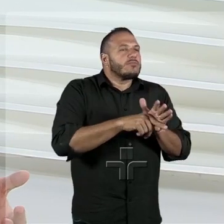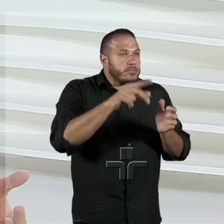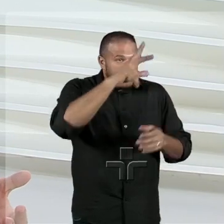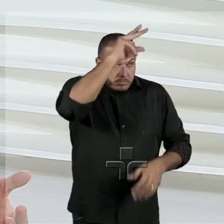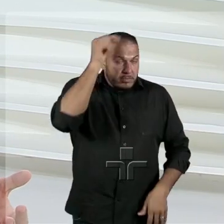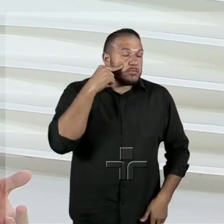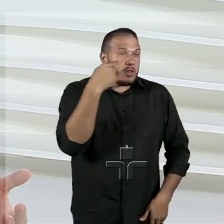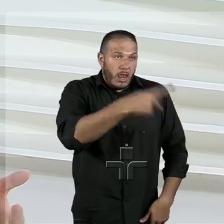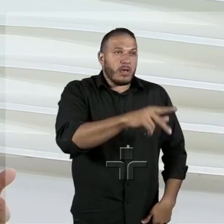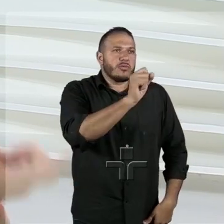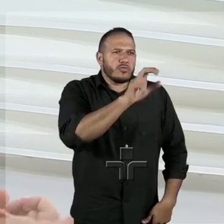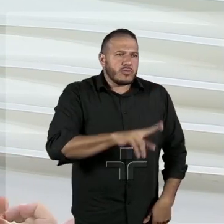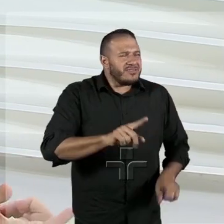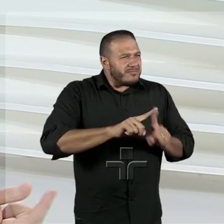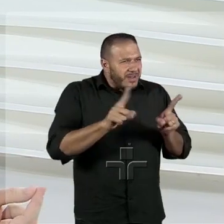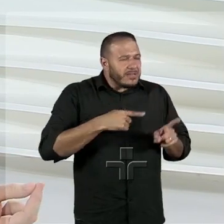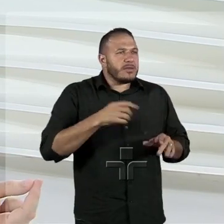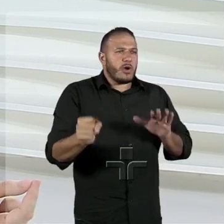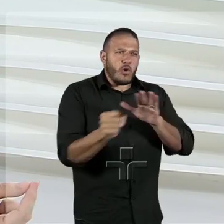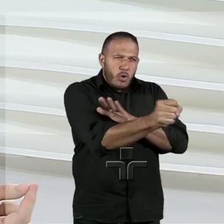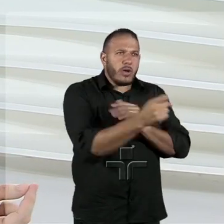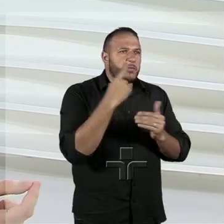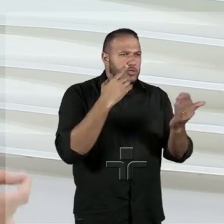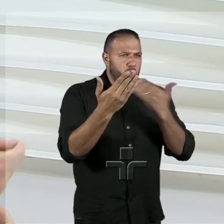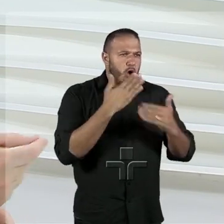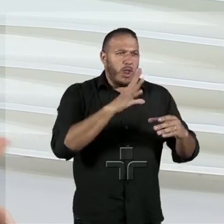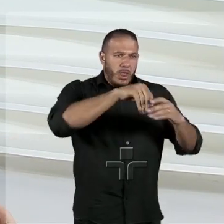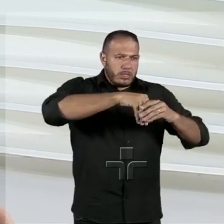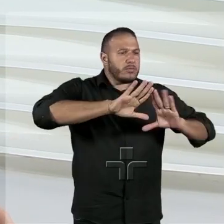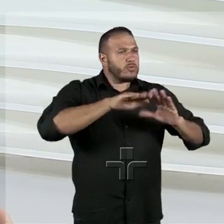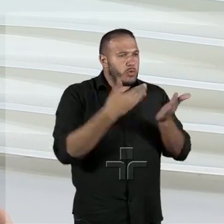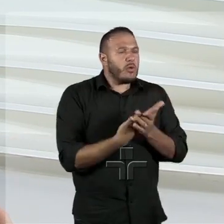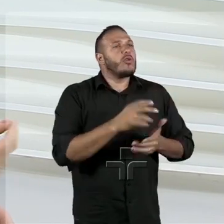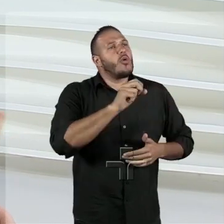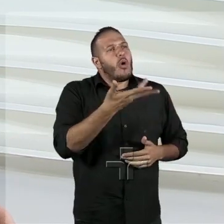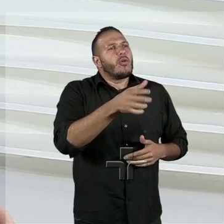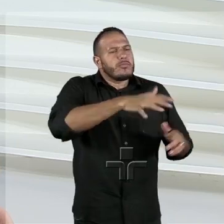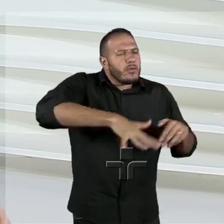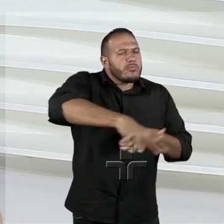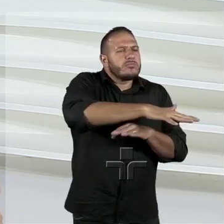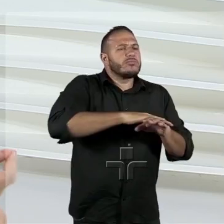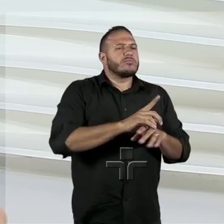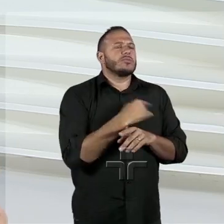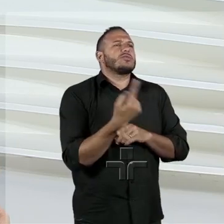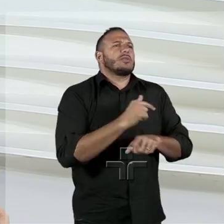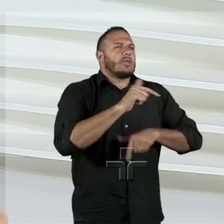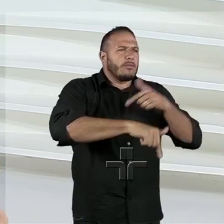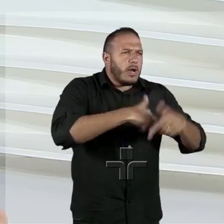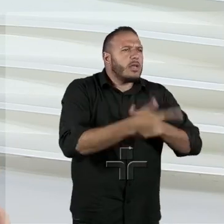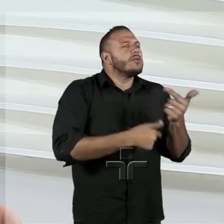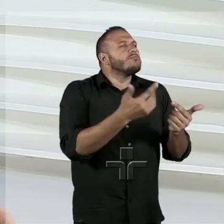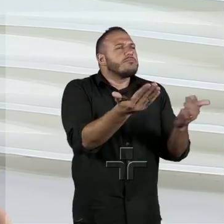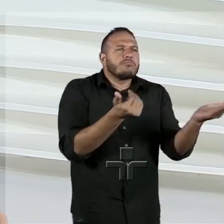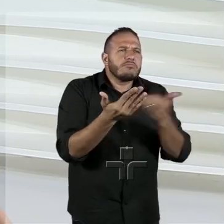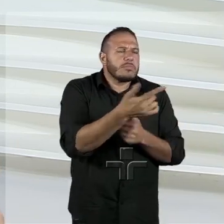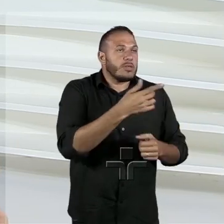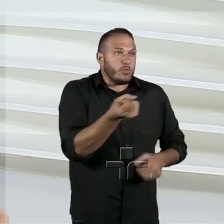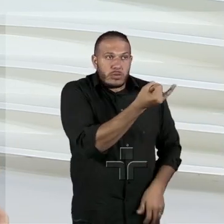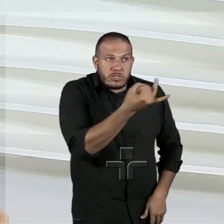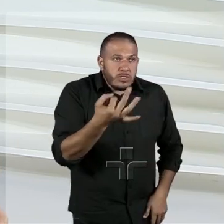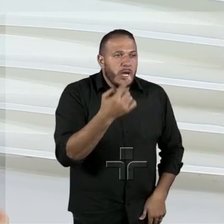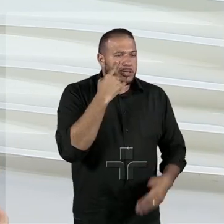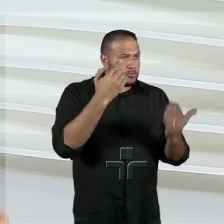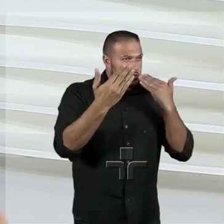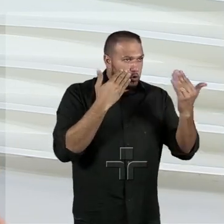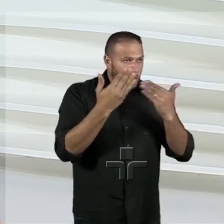Suzano, mas colocar o psicólogo dentro da escola ou numa rede, a gente está trabalhando para trazer para um número determinado de